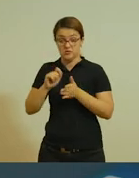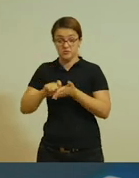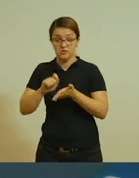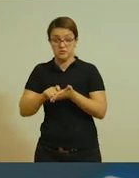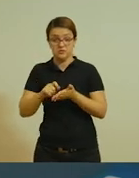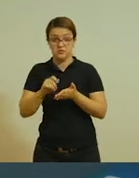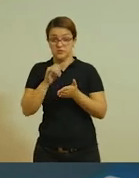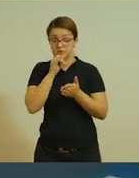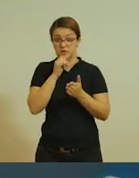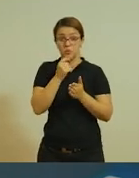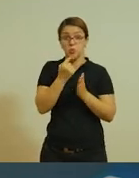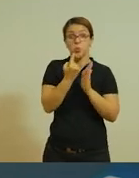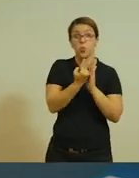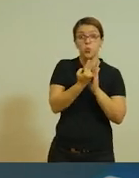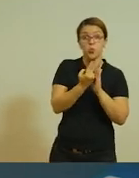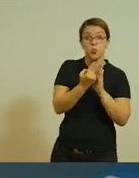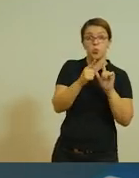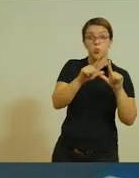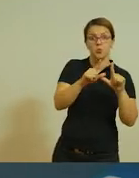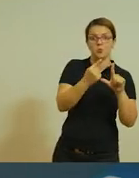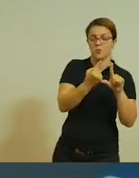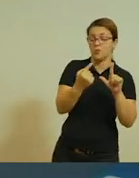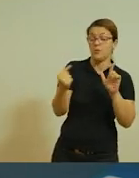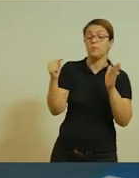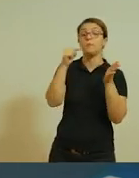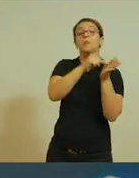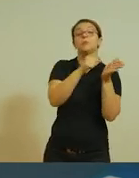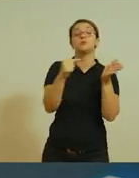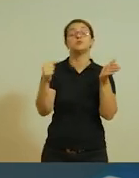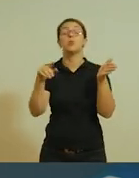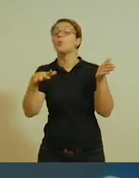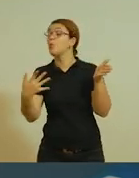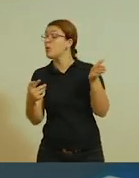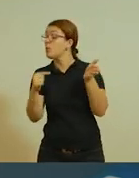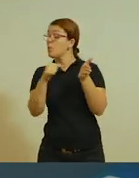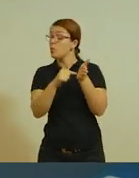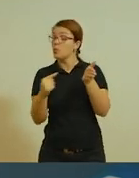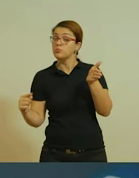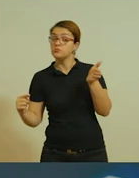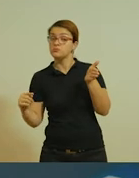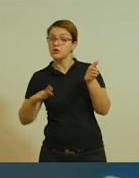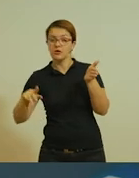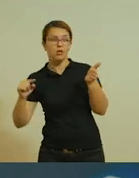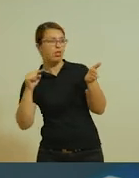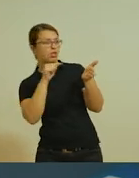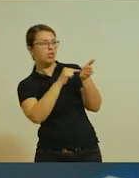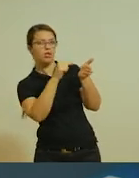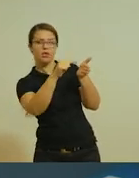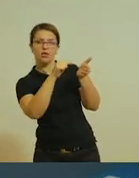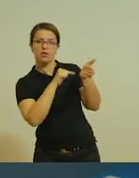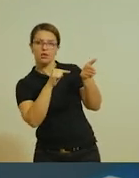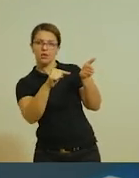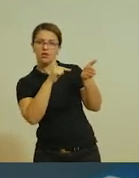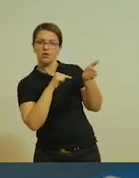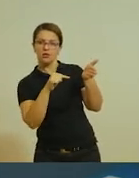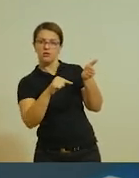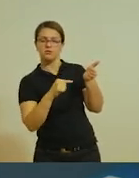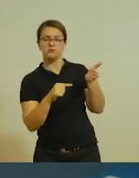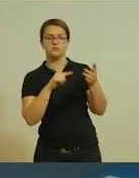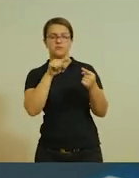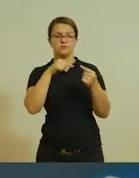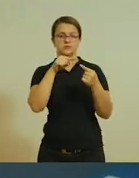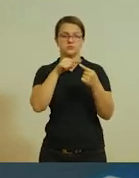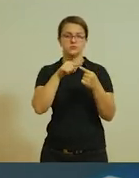1, ela aponte o número 1, aponte o número 2. Também você está aproximando daquilo que a professora colocou